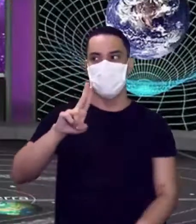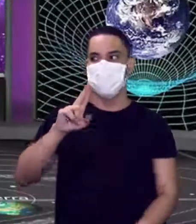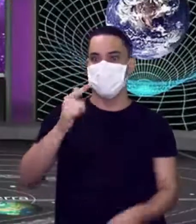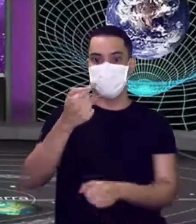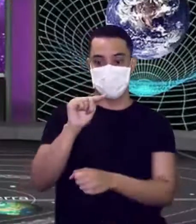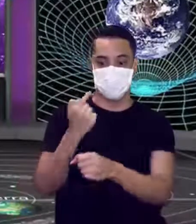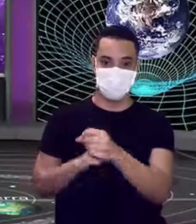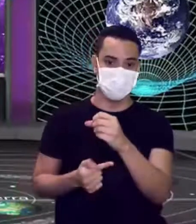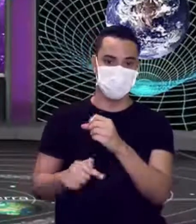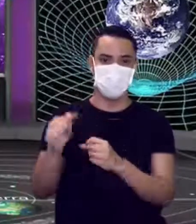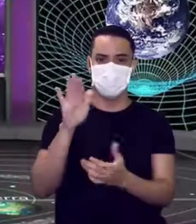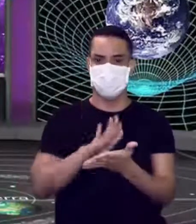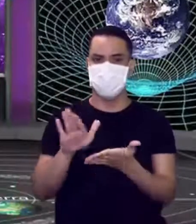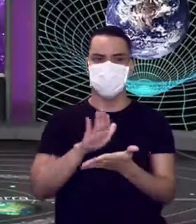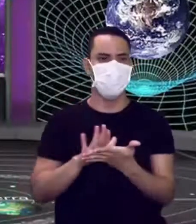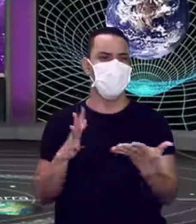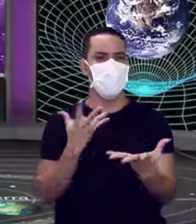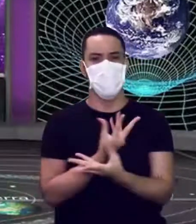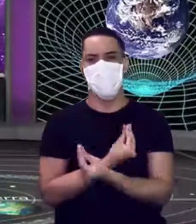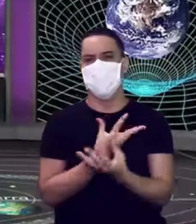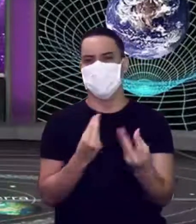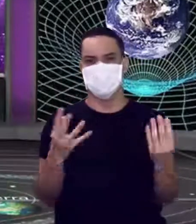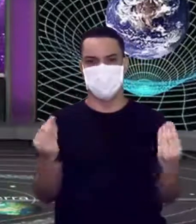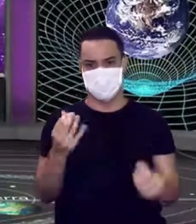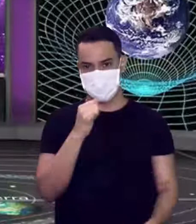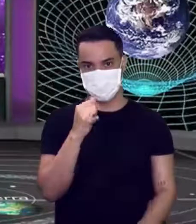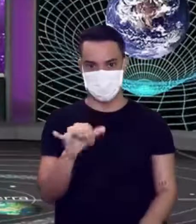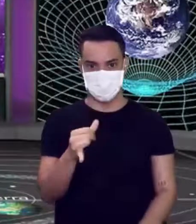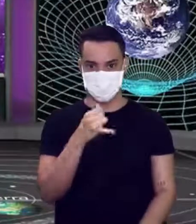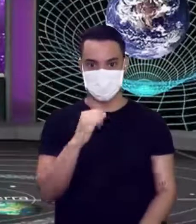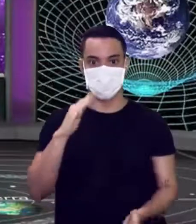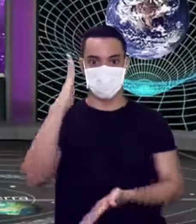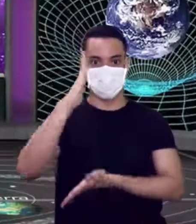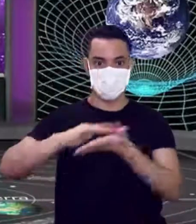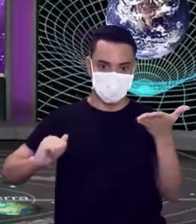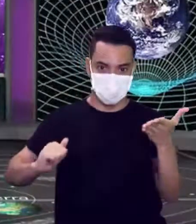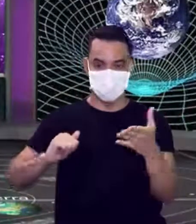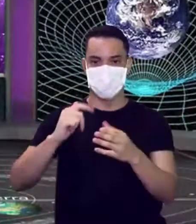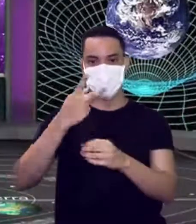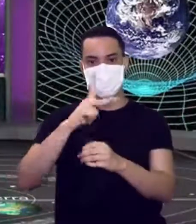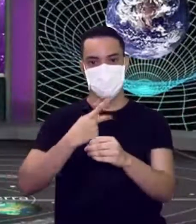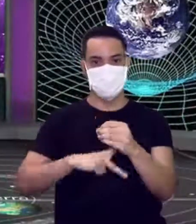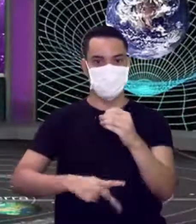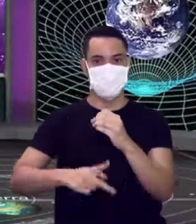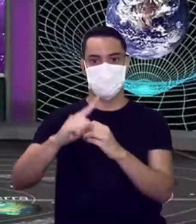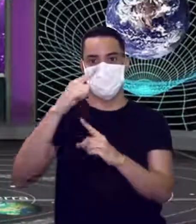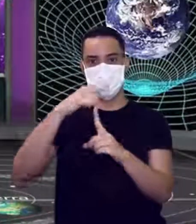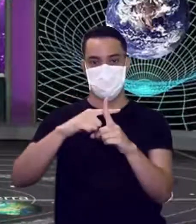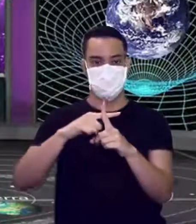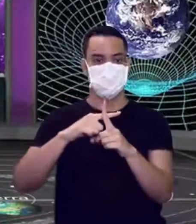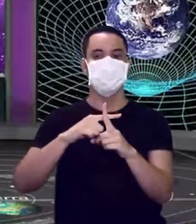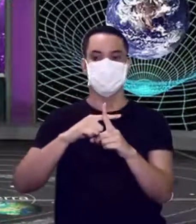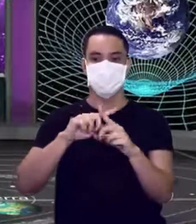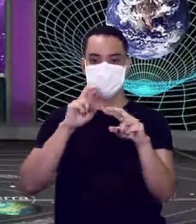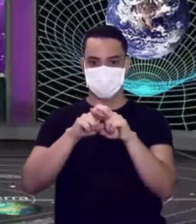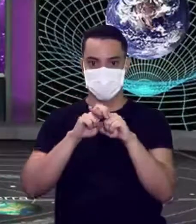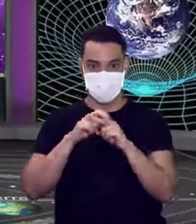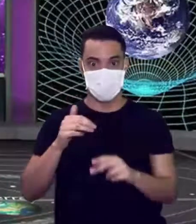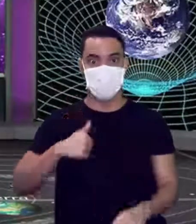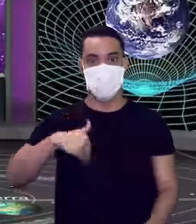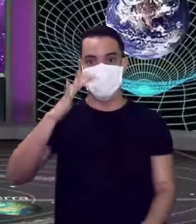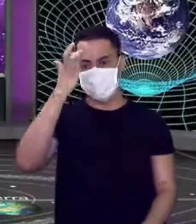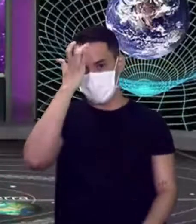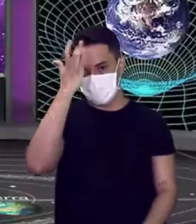gastar muita energia para tirar próton do núcleo. Eu não ia conseguir fazer isso. Então, é mais